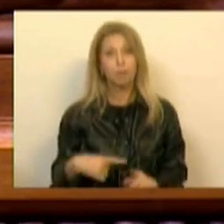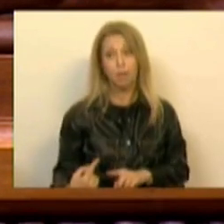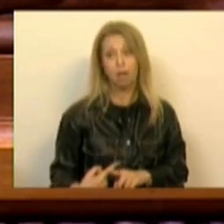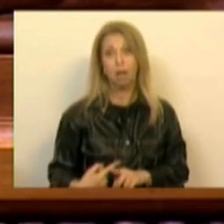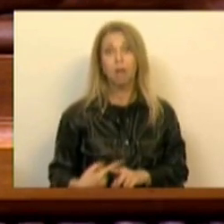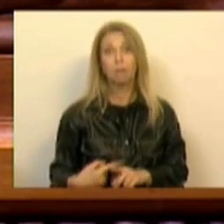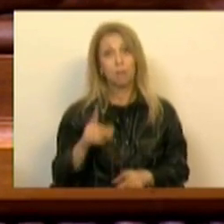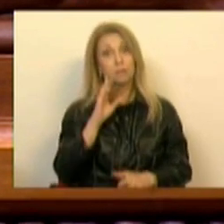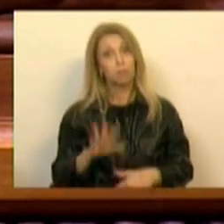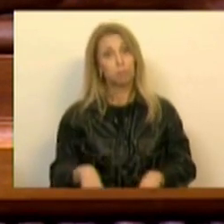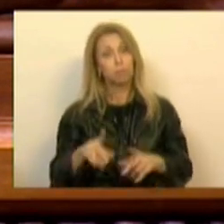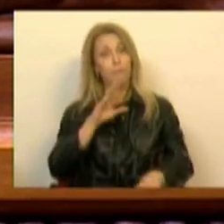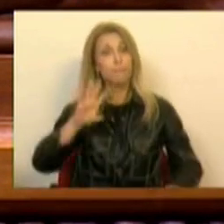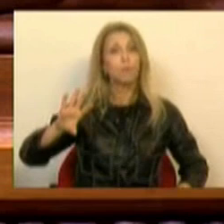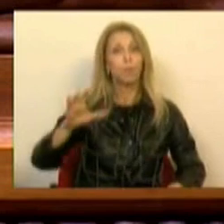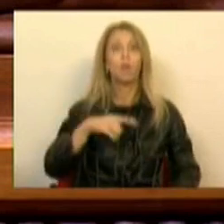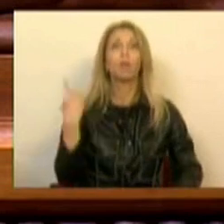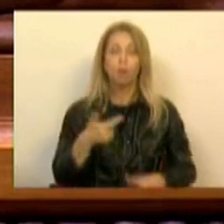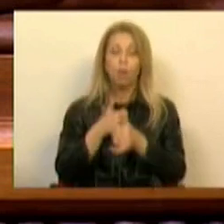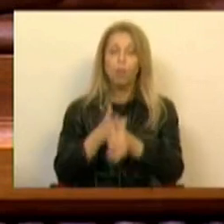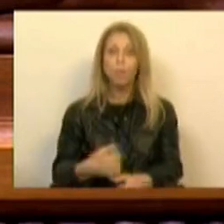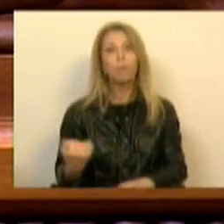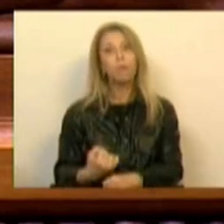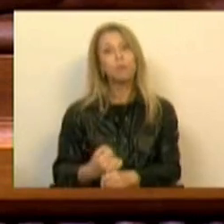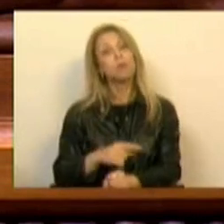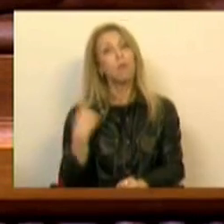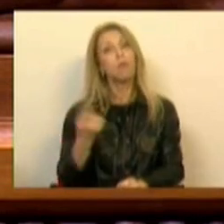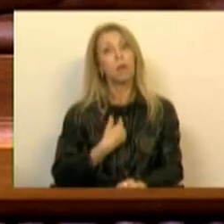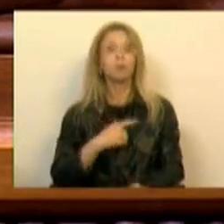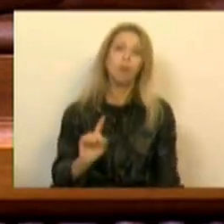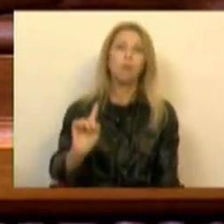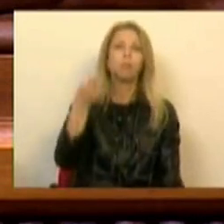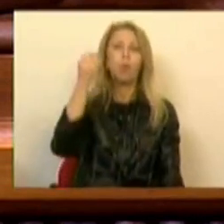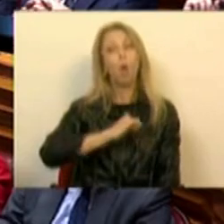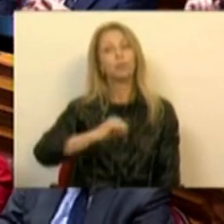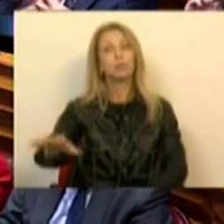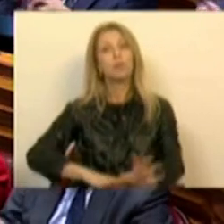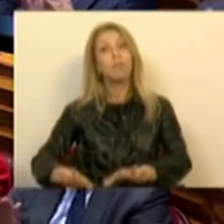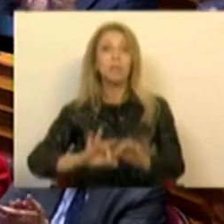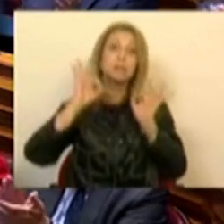Nós cumpriremos a nossa missão. Assim o faça também a oposição.